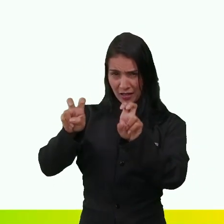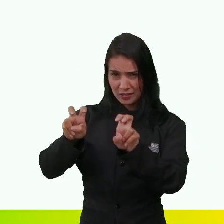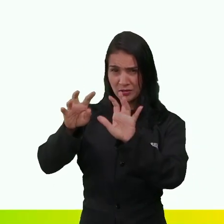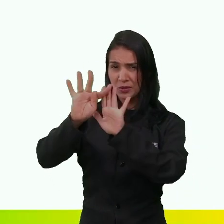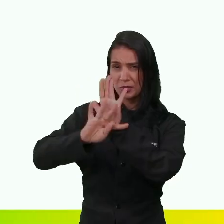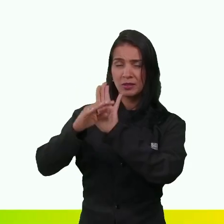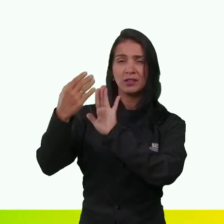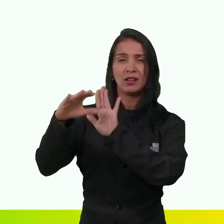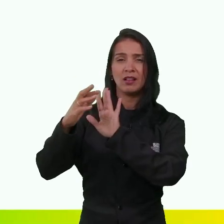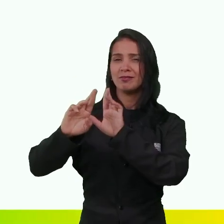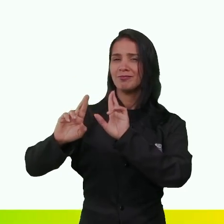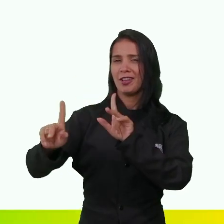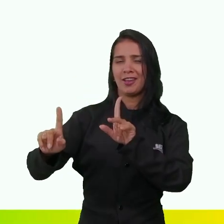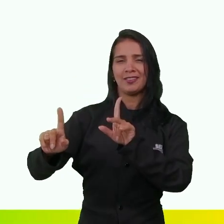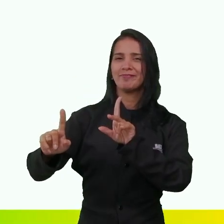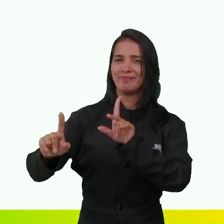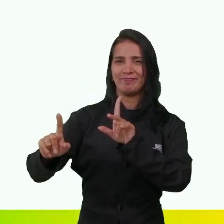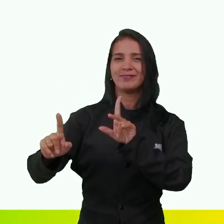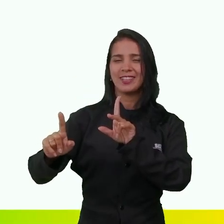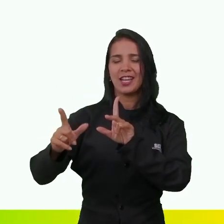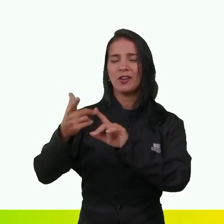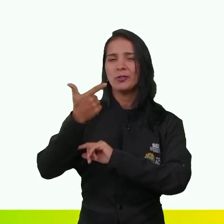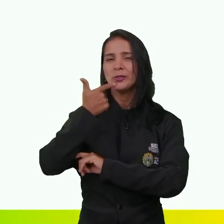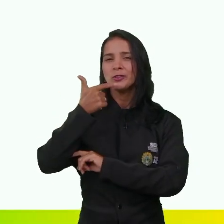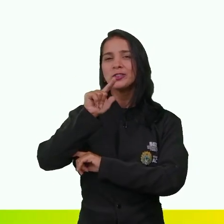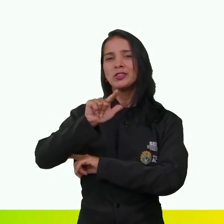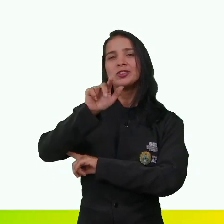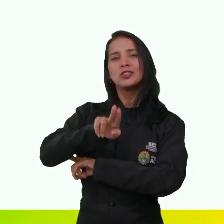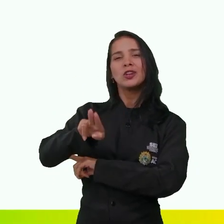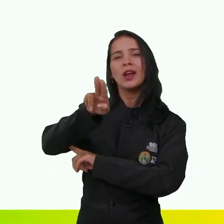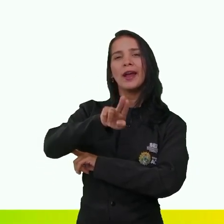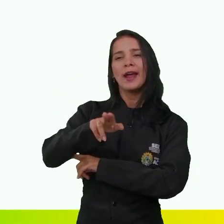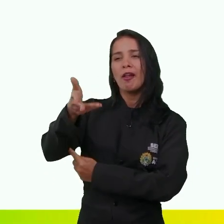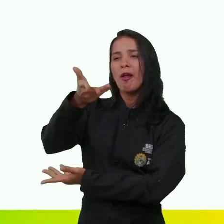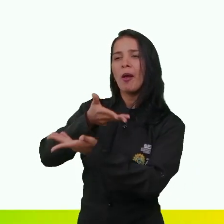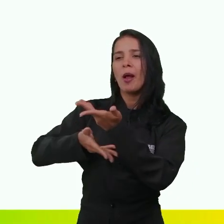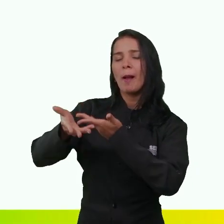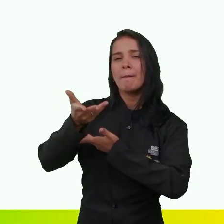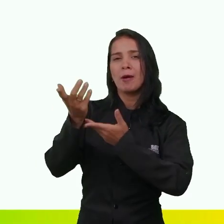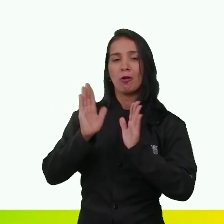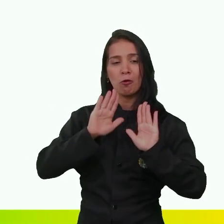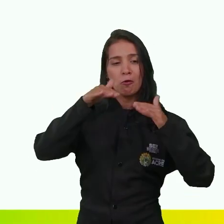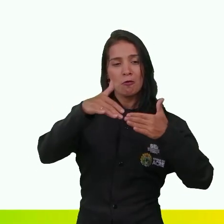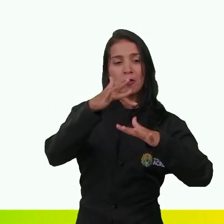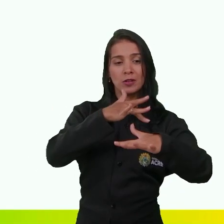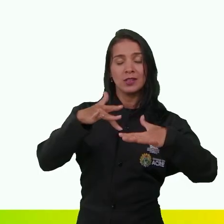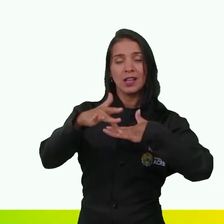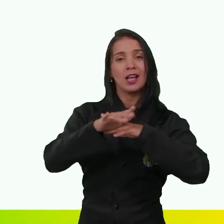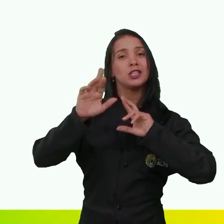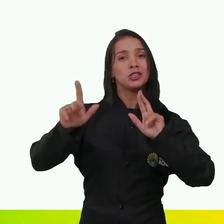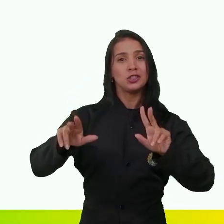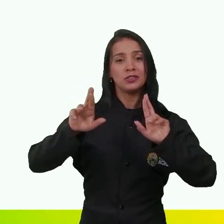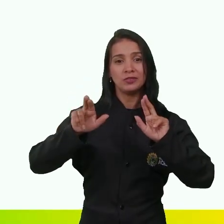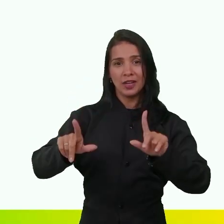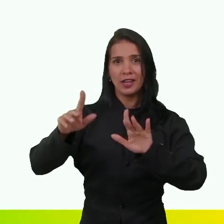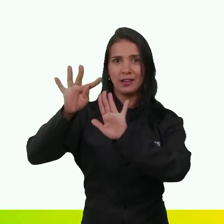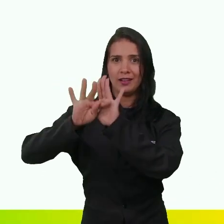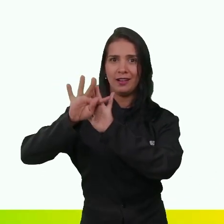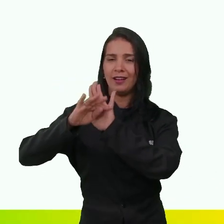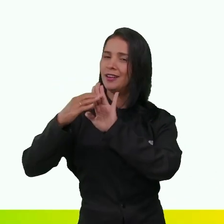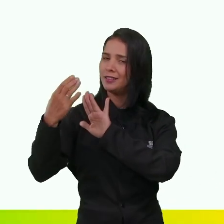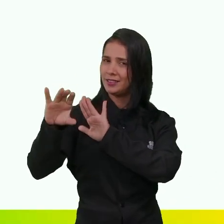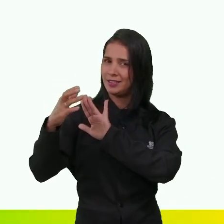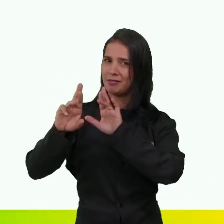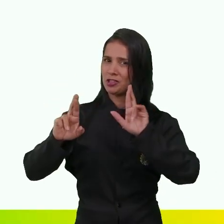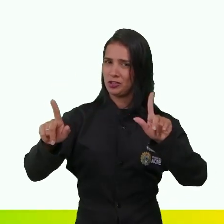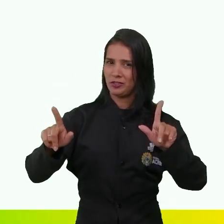falando de uma linguagem coloquial voltada para as redes sociais. Vou colocar aqui RS.